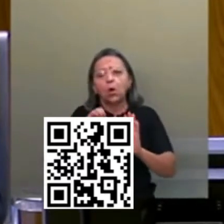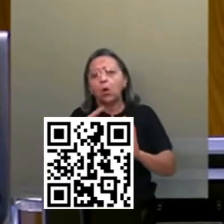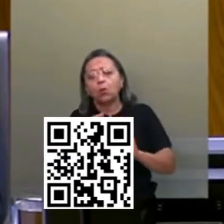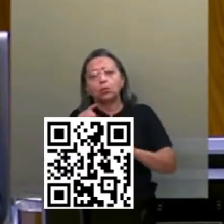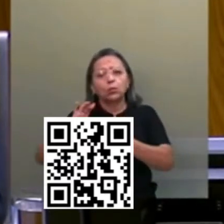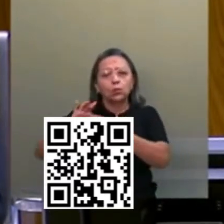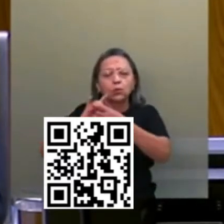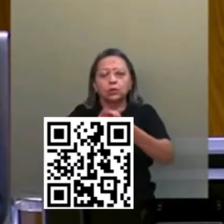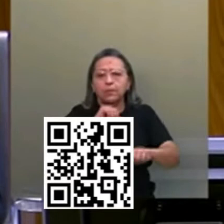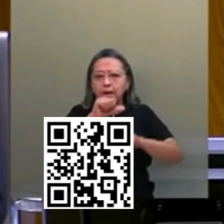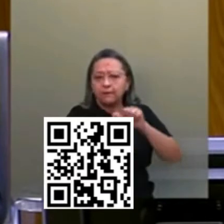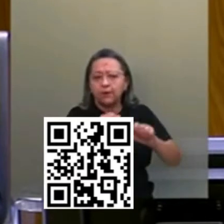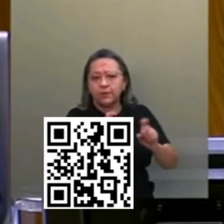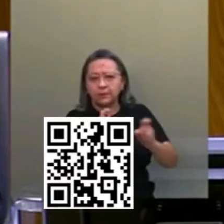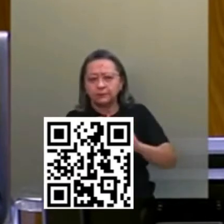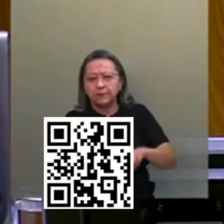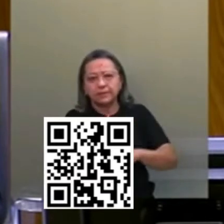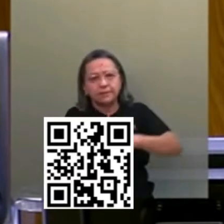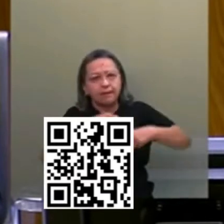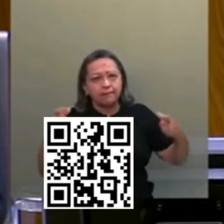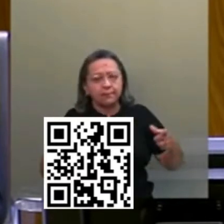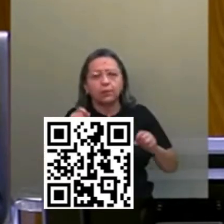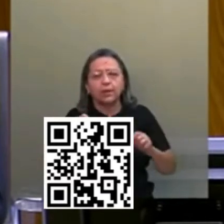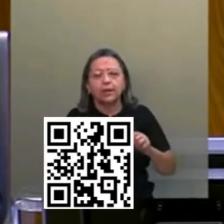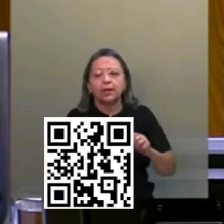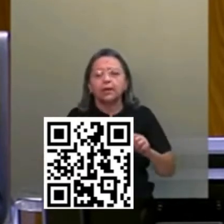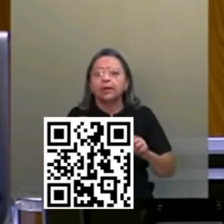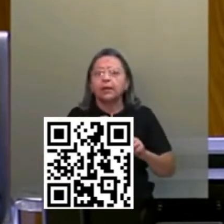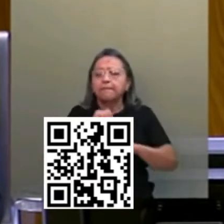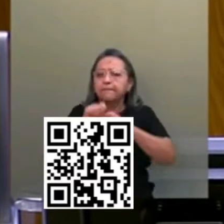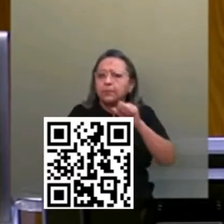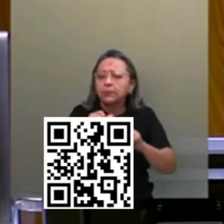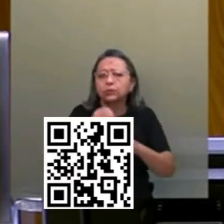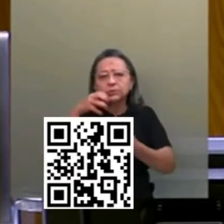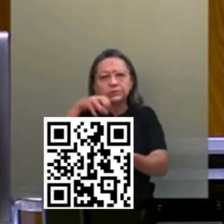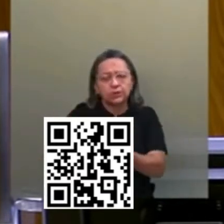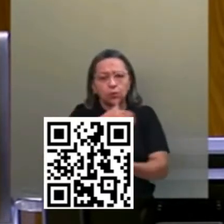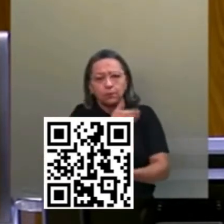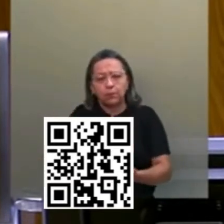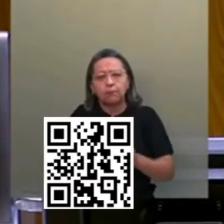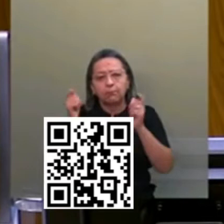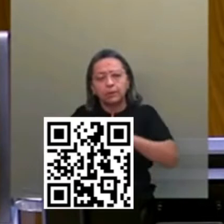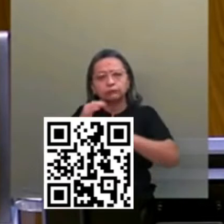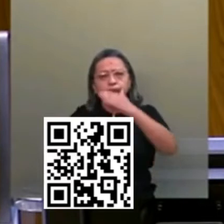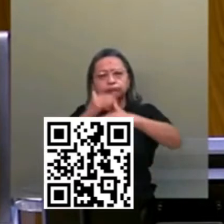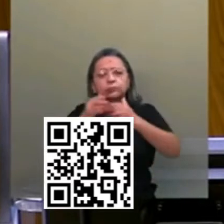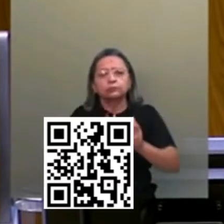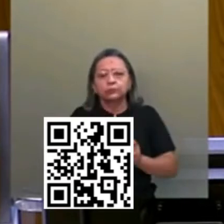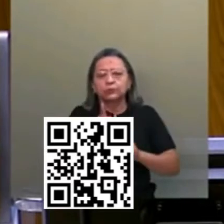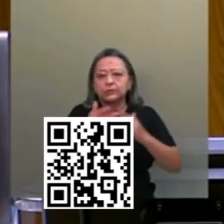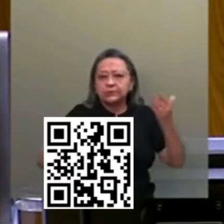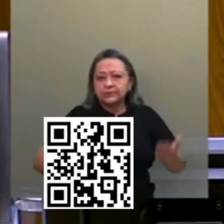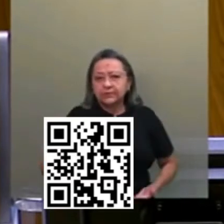no contexto de uma reforma administrativa mais ampla, que modernizem o setor público, que permitam a evolução constante dos